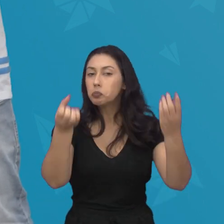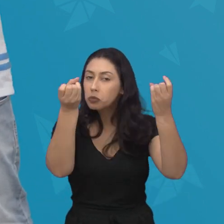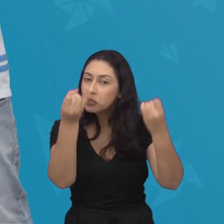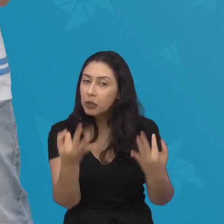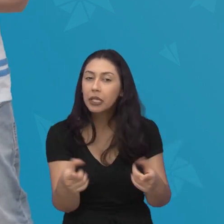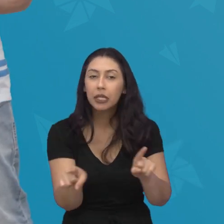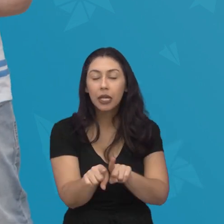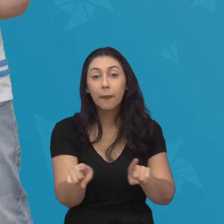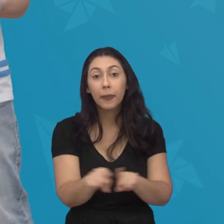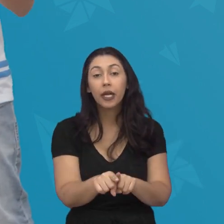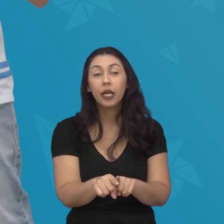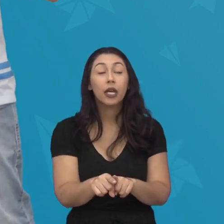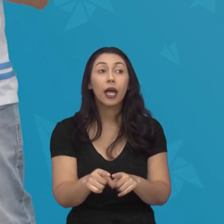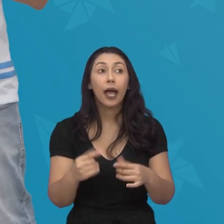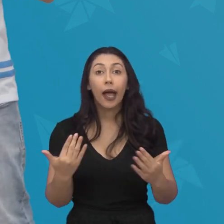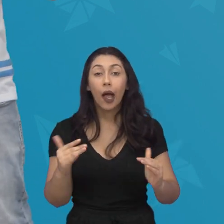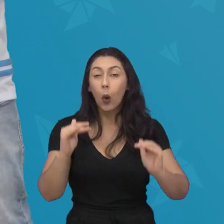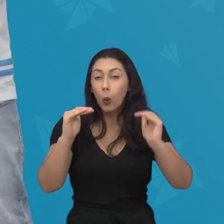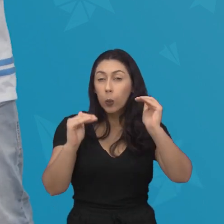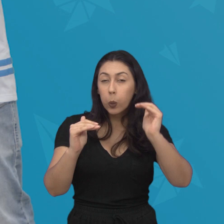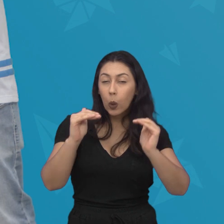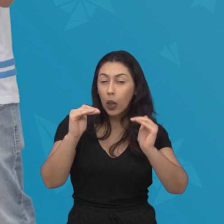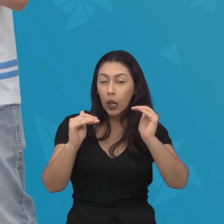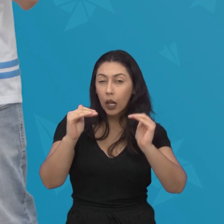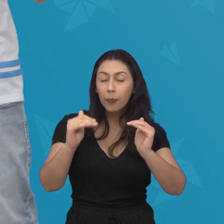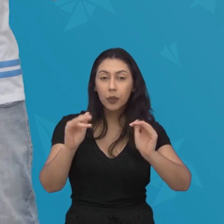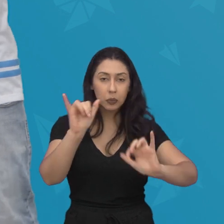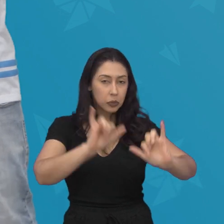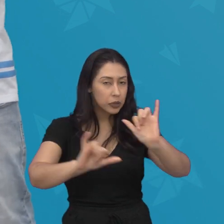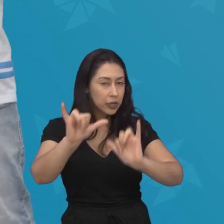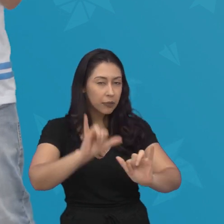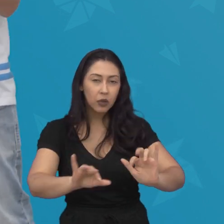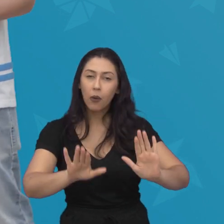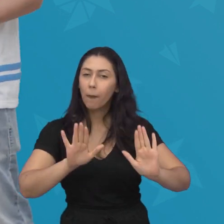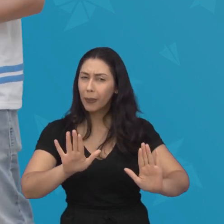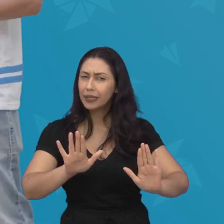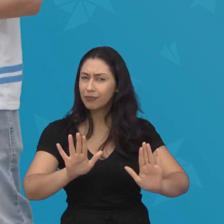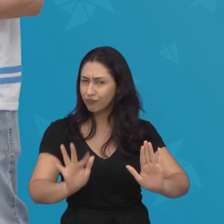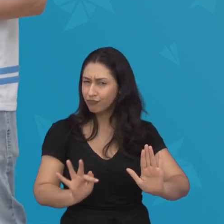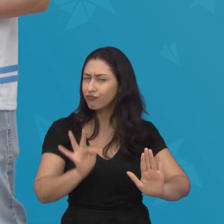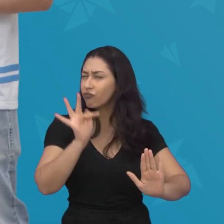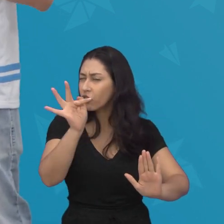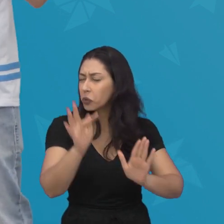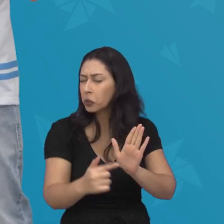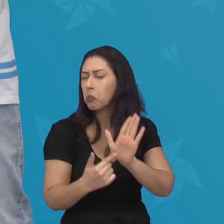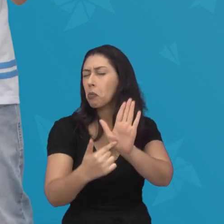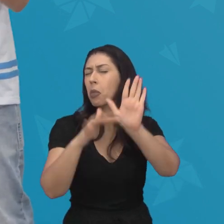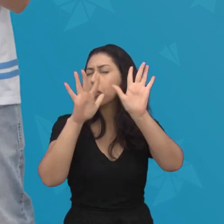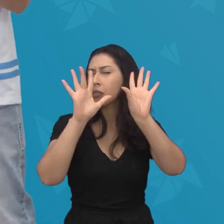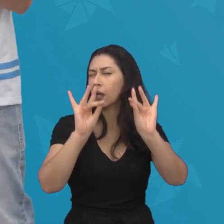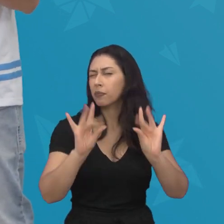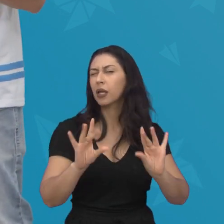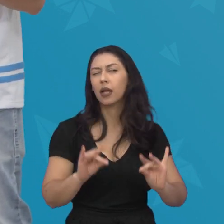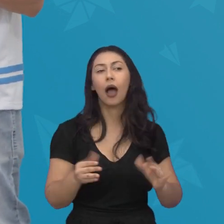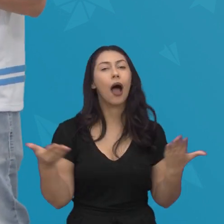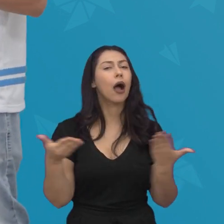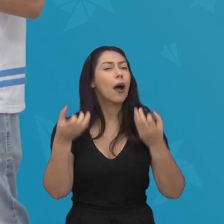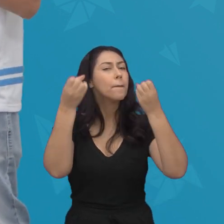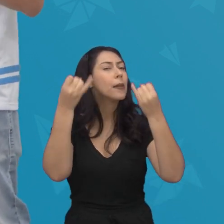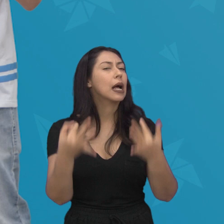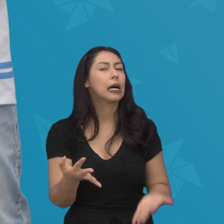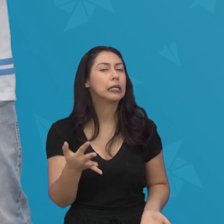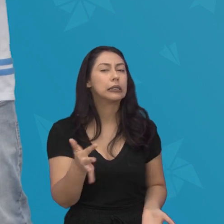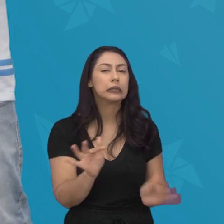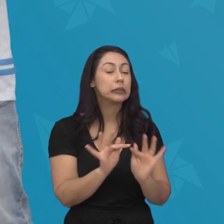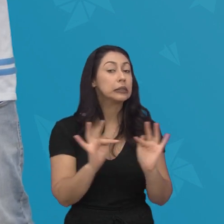vai trabalhar equilíbrio químico, né? Então não vou me aprofundar agora nesse momento, mas de maneira bem simplista é exatamente